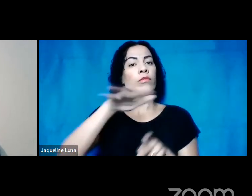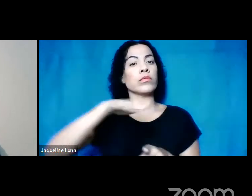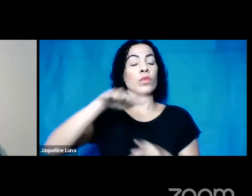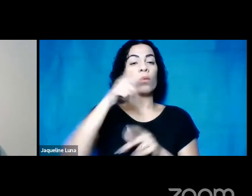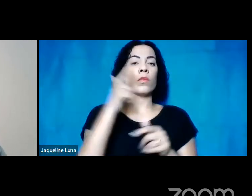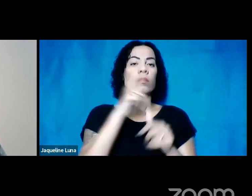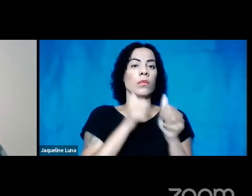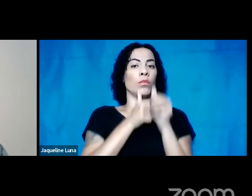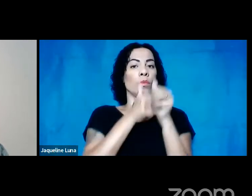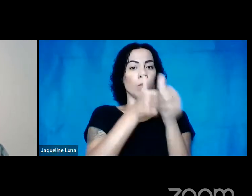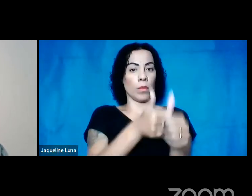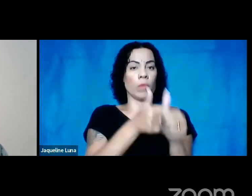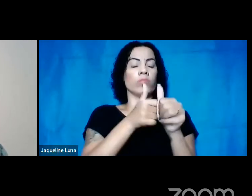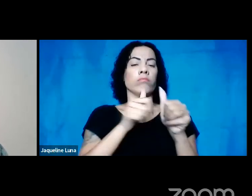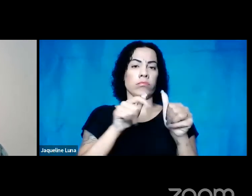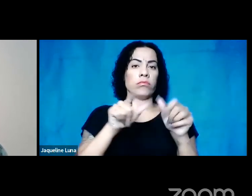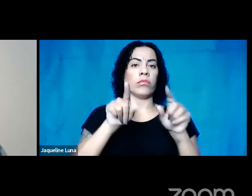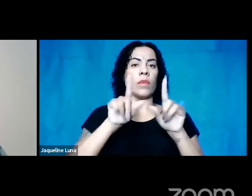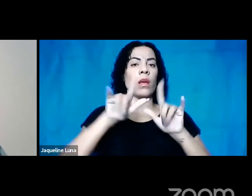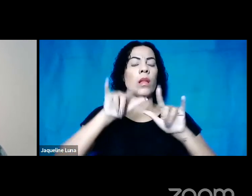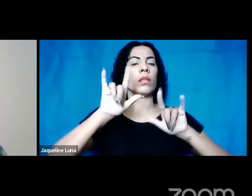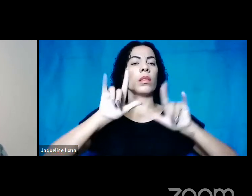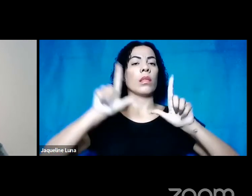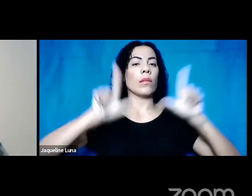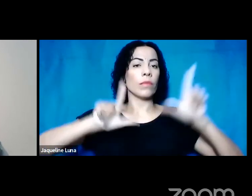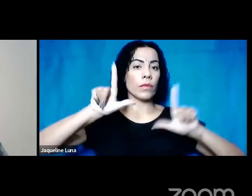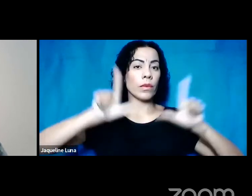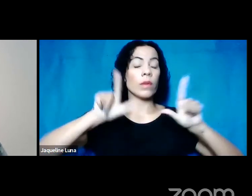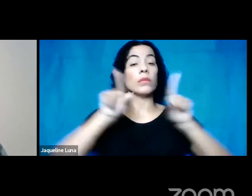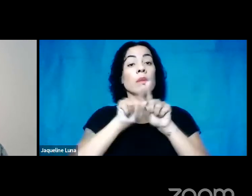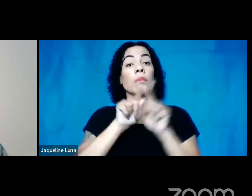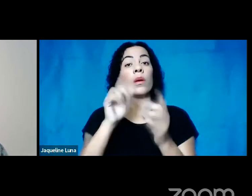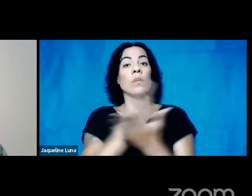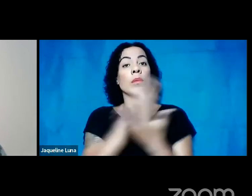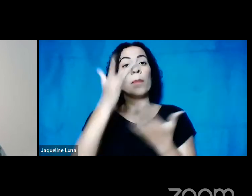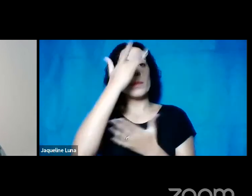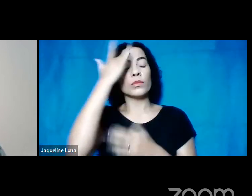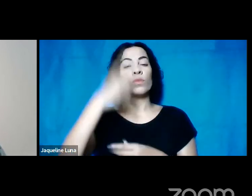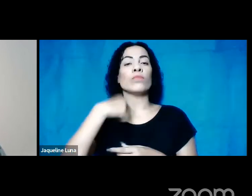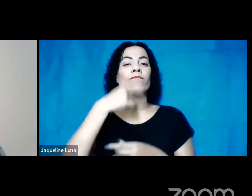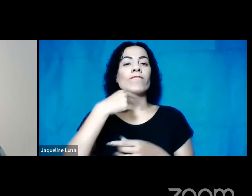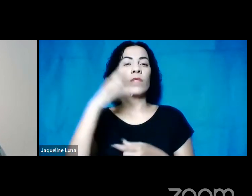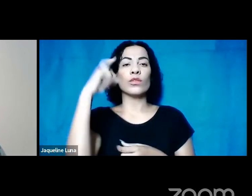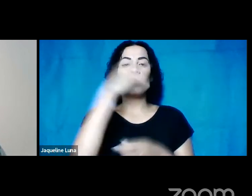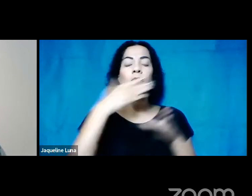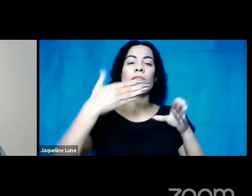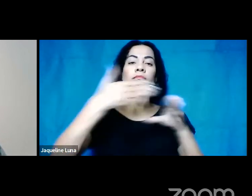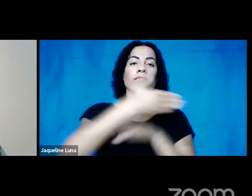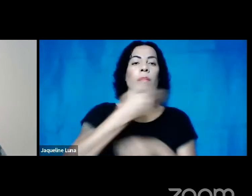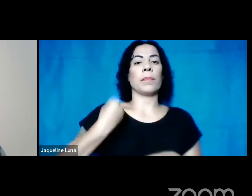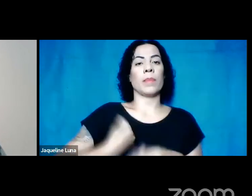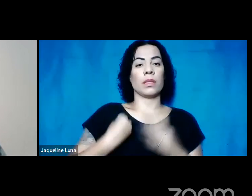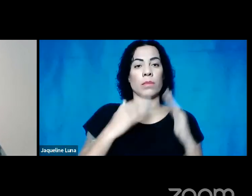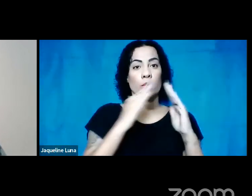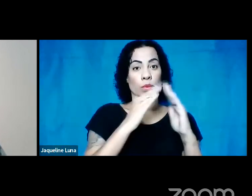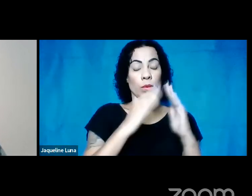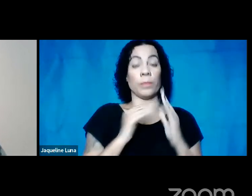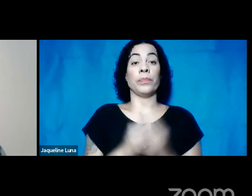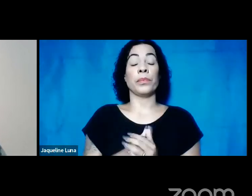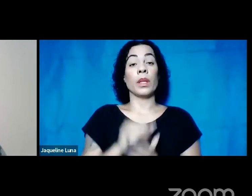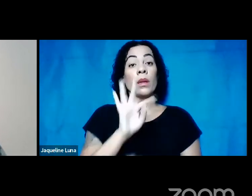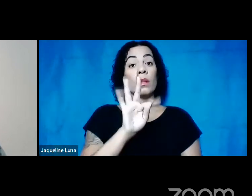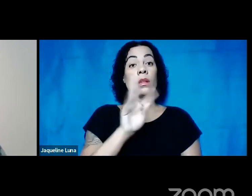né, pela TV e para quem teve dificuldade de ir até as escolas presencialmente. A TVE, que é o